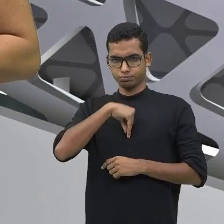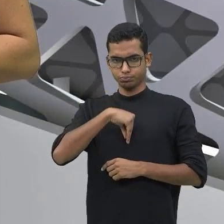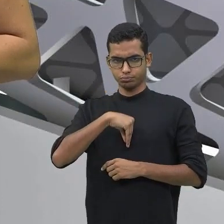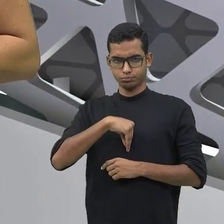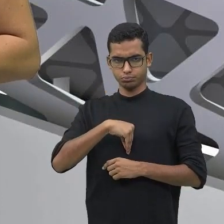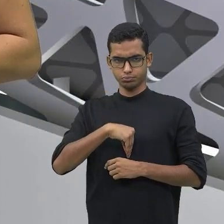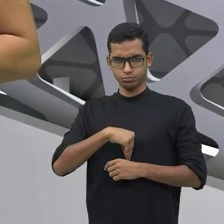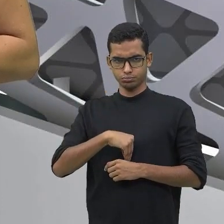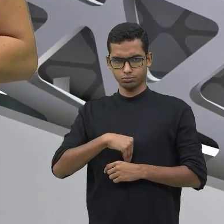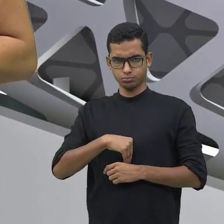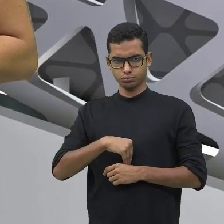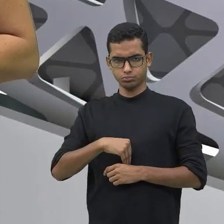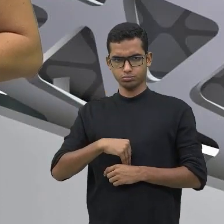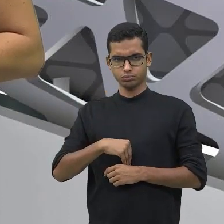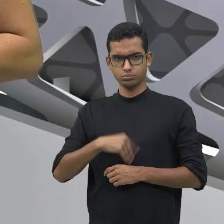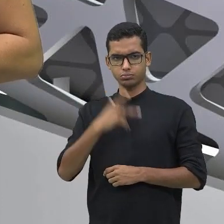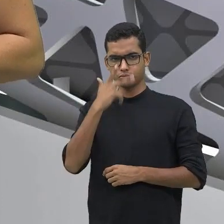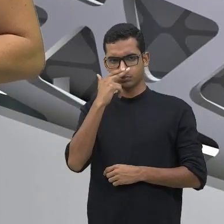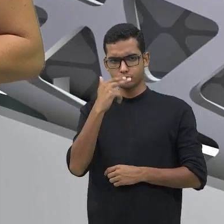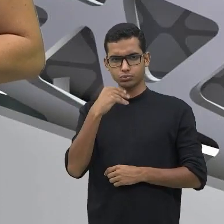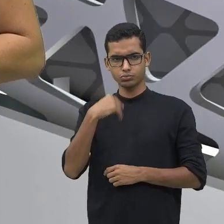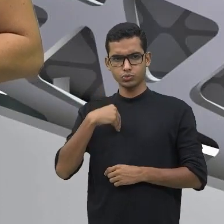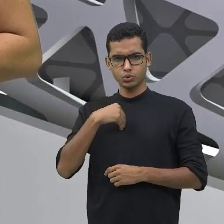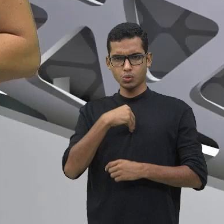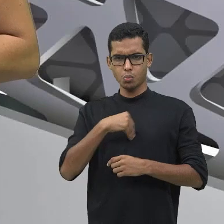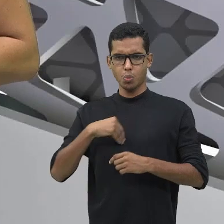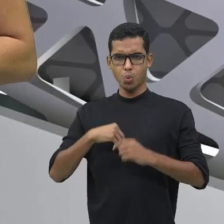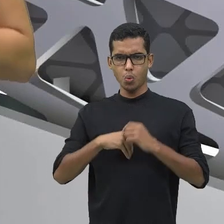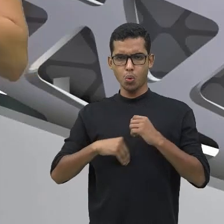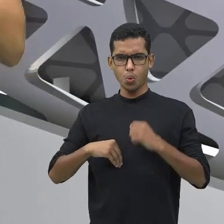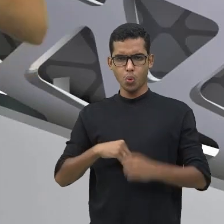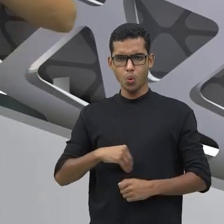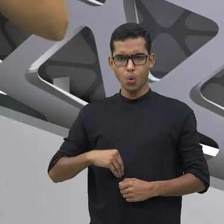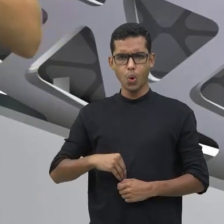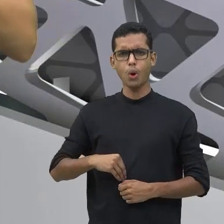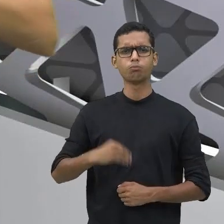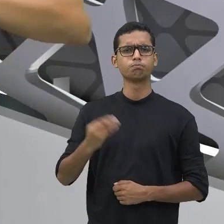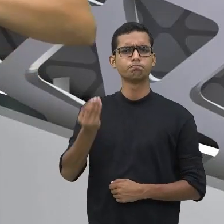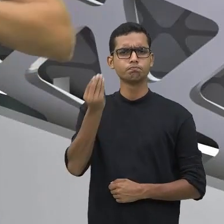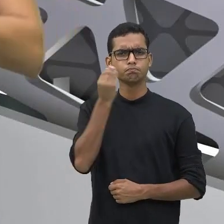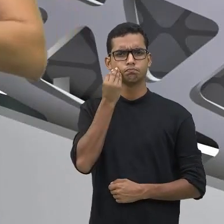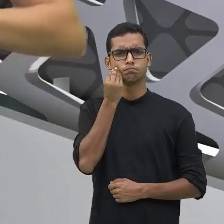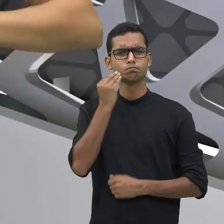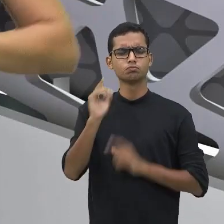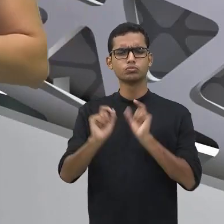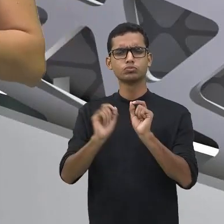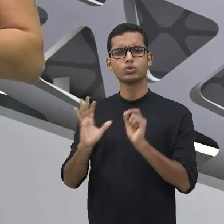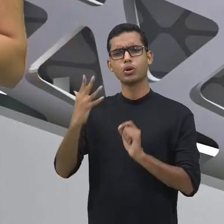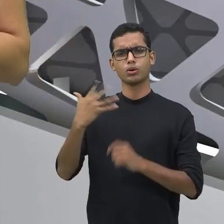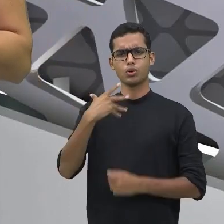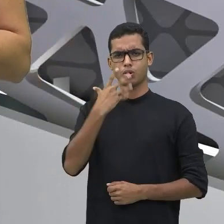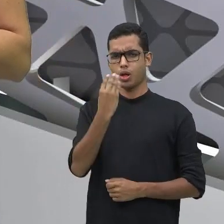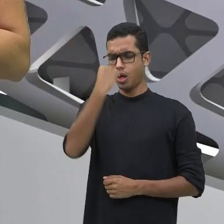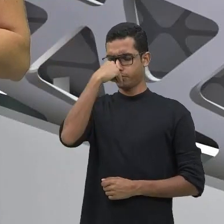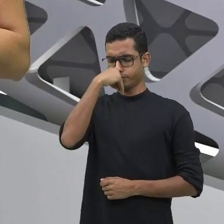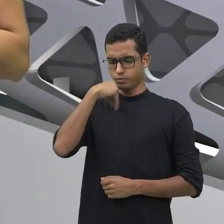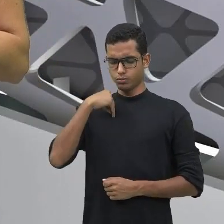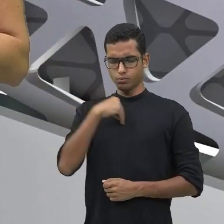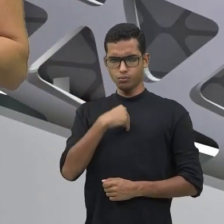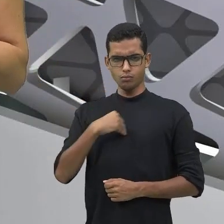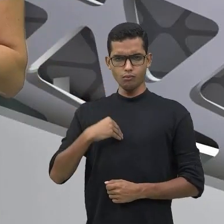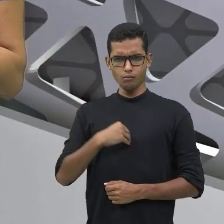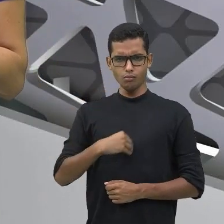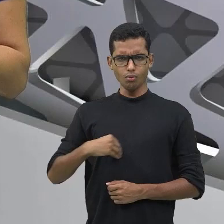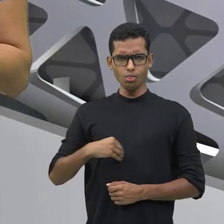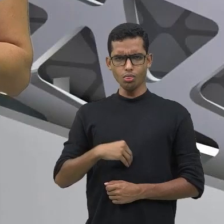como se fossem mais ondas, assim, ó. Mais ondas. E aí, para quê? Para que essas ondas? Para o alimento ir